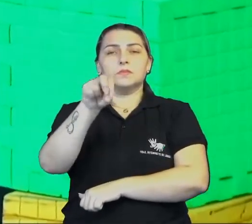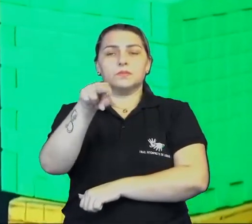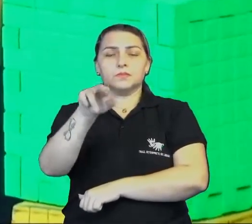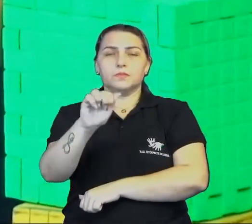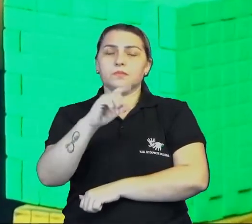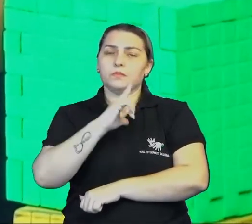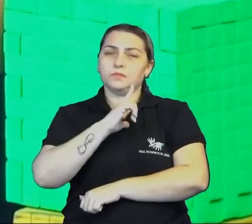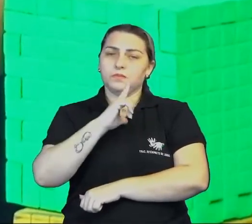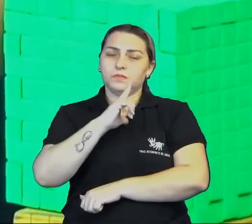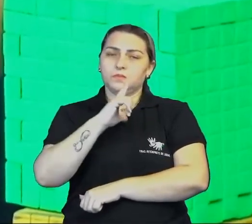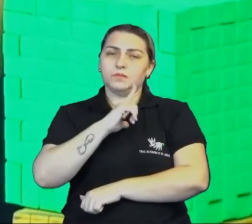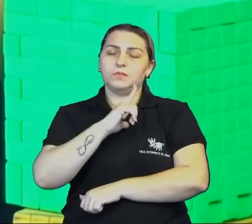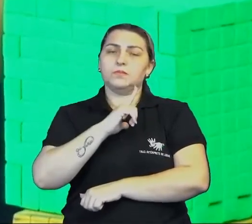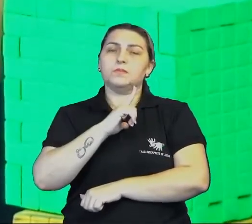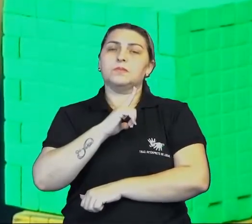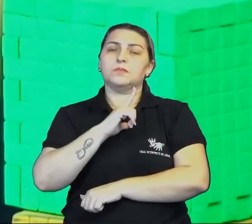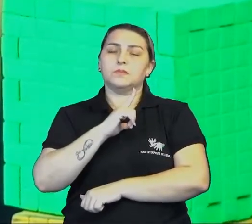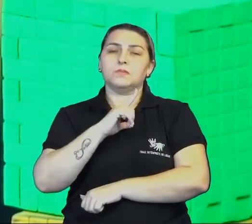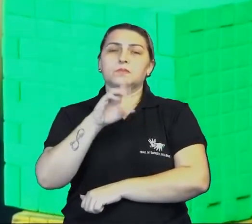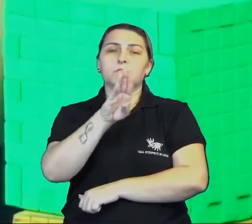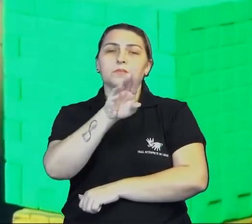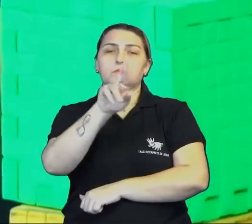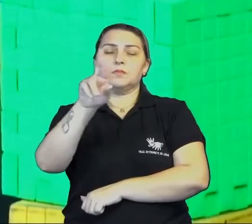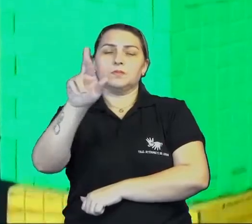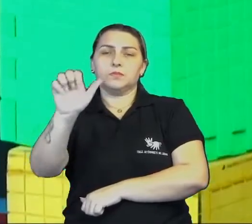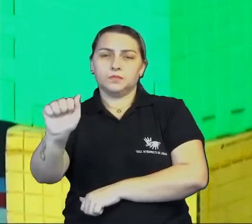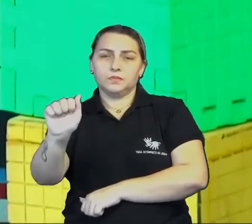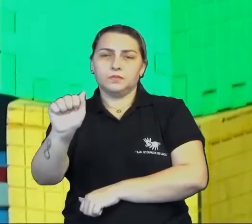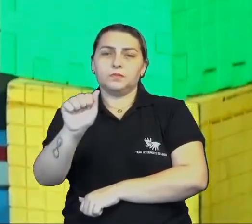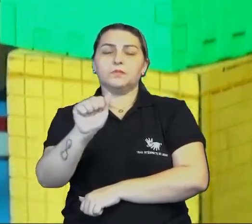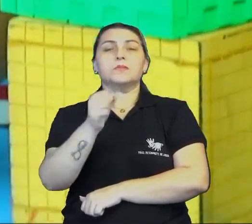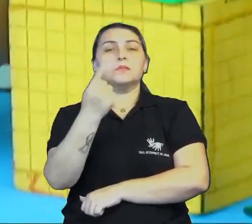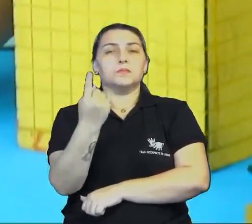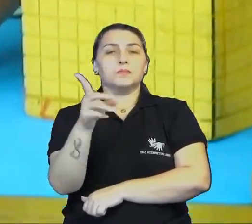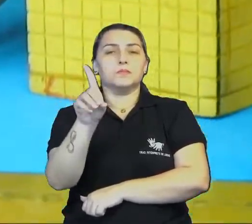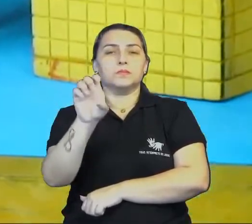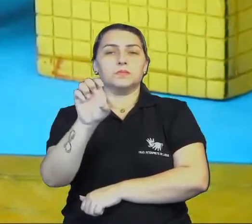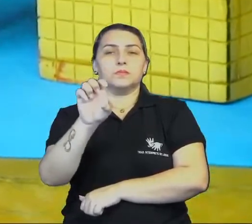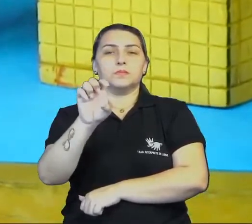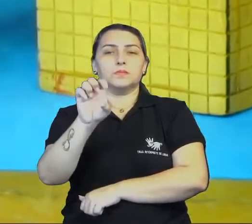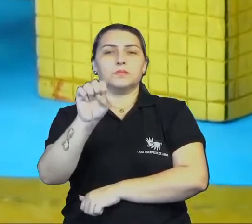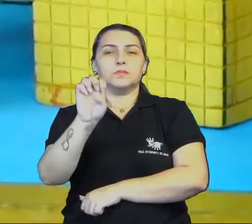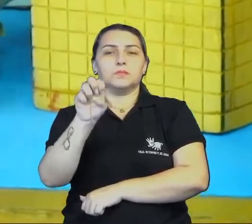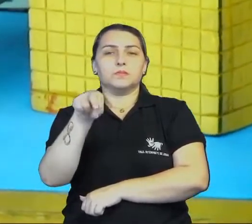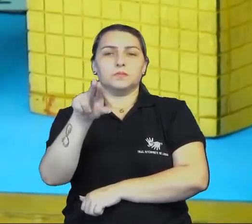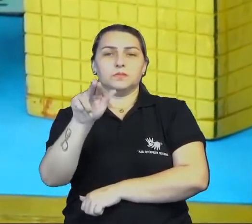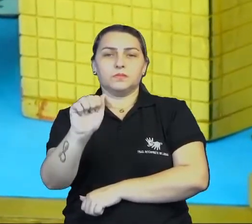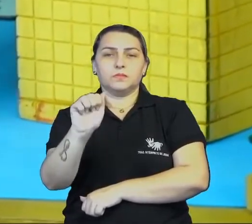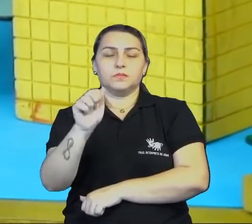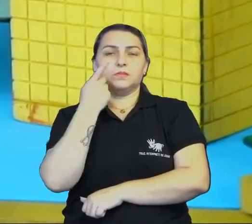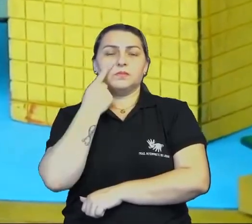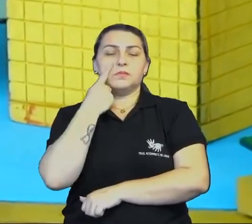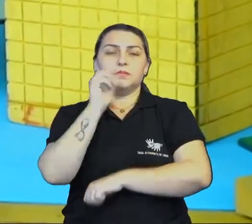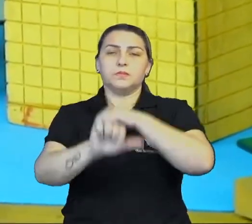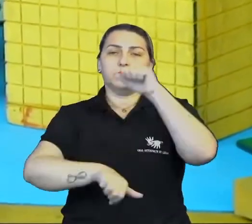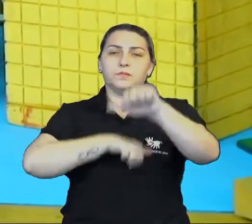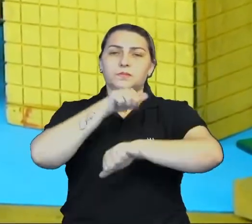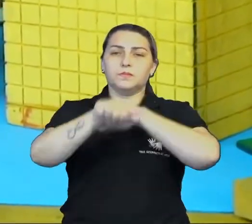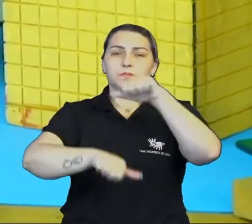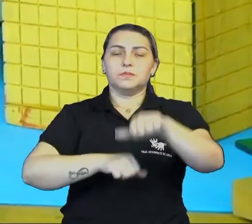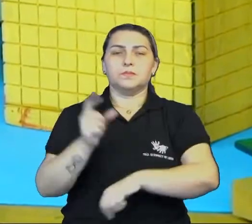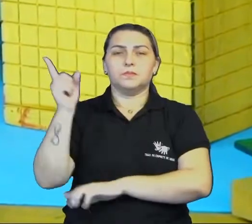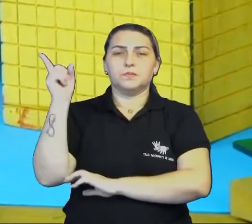nós temos aqui a barra, 10 cubinhos, uma dezena. Vou colocar aqui para você ver essa